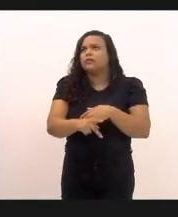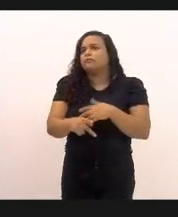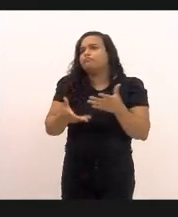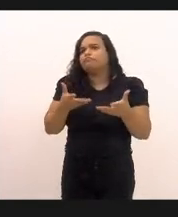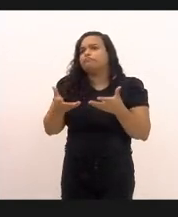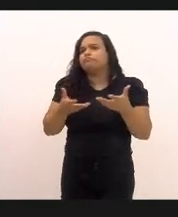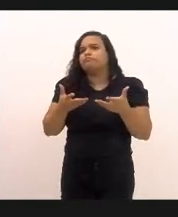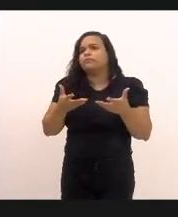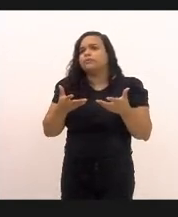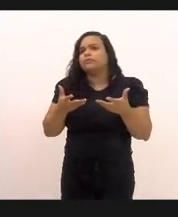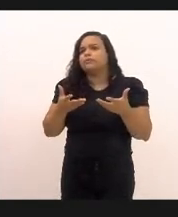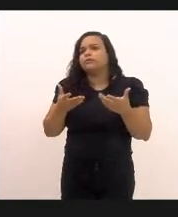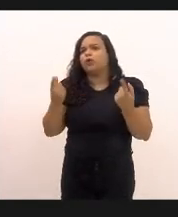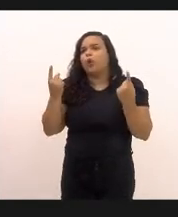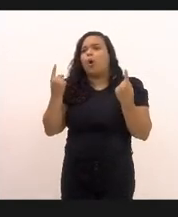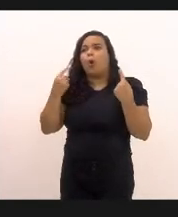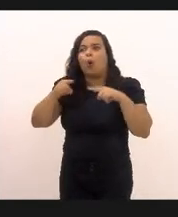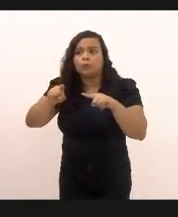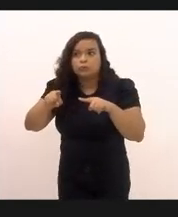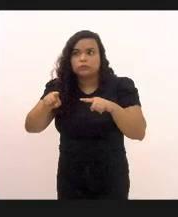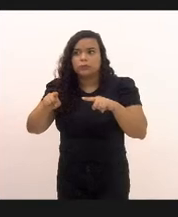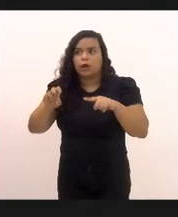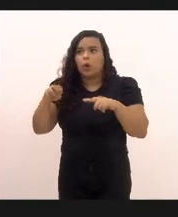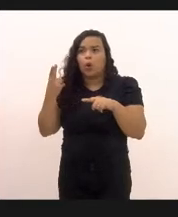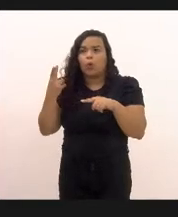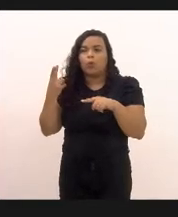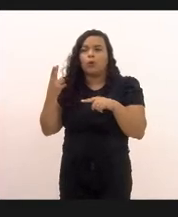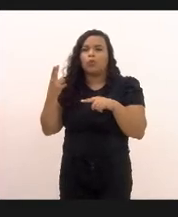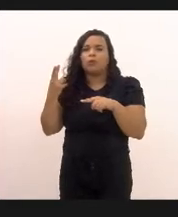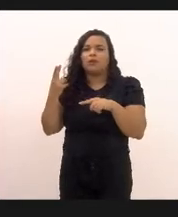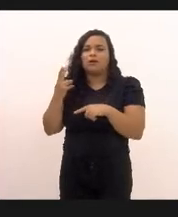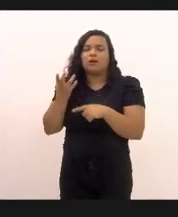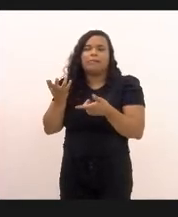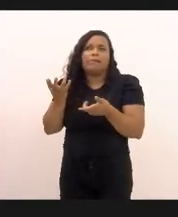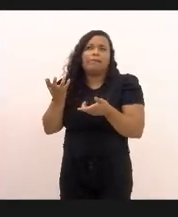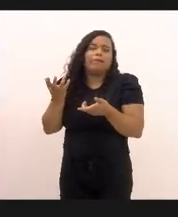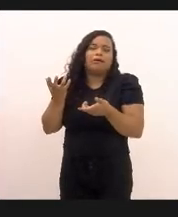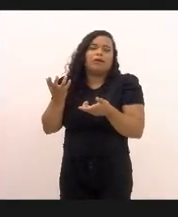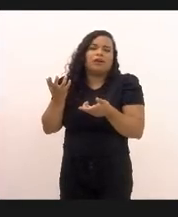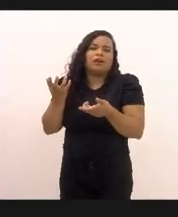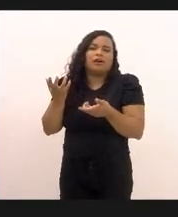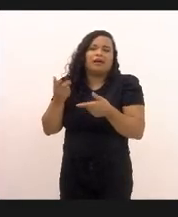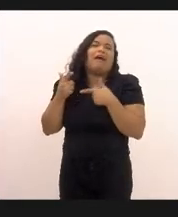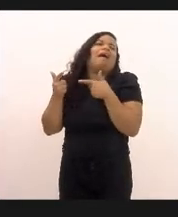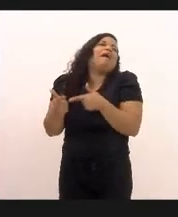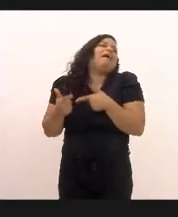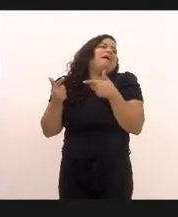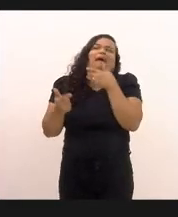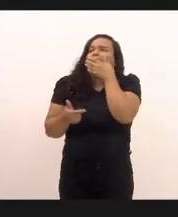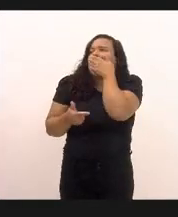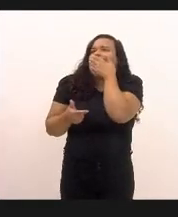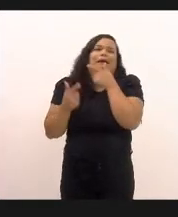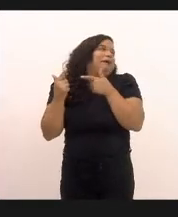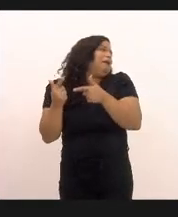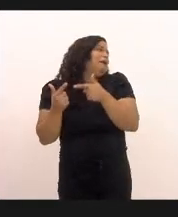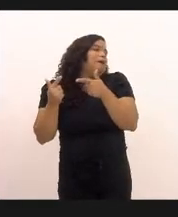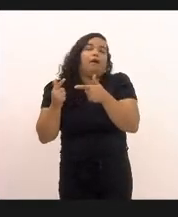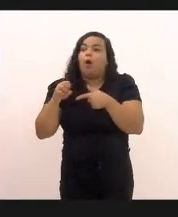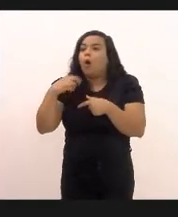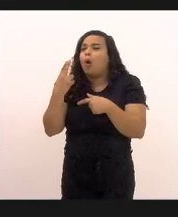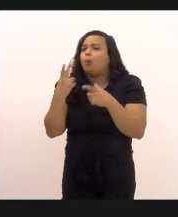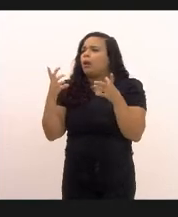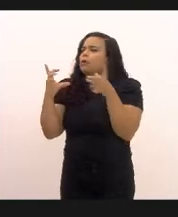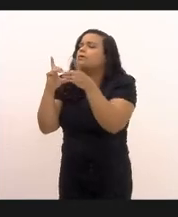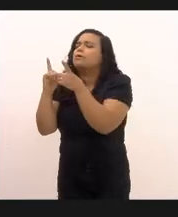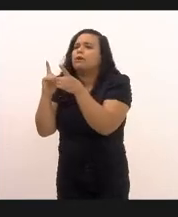se manifestou de uma forma sarcástica, debochada ou antidemocrática.